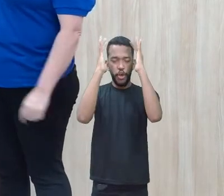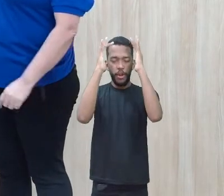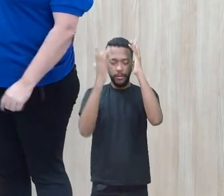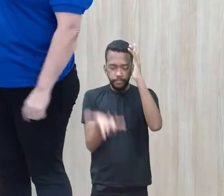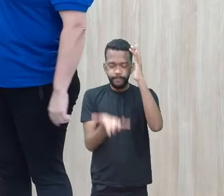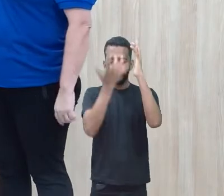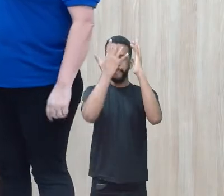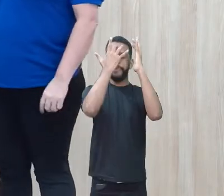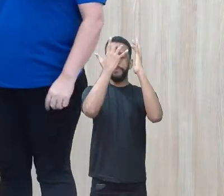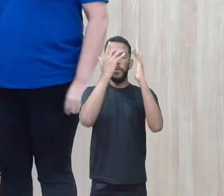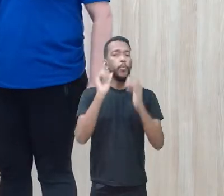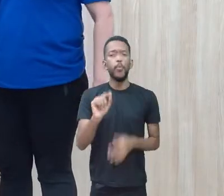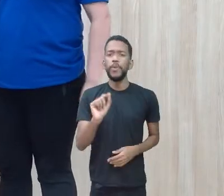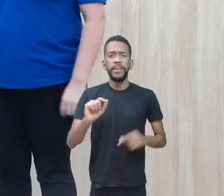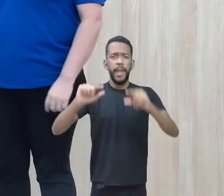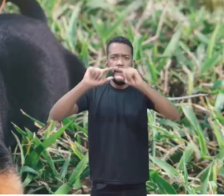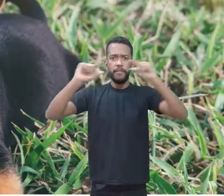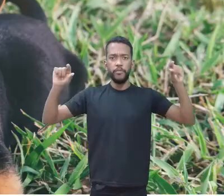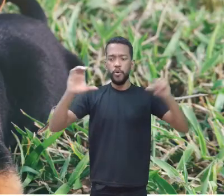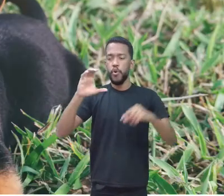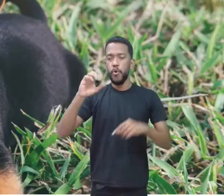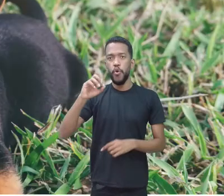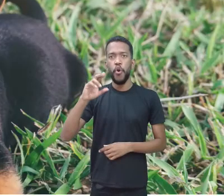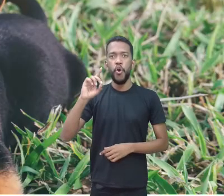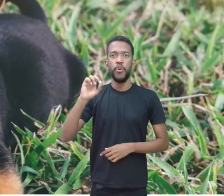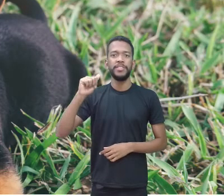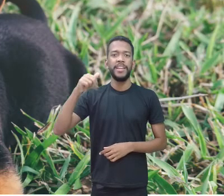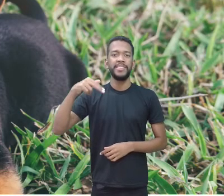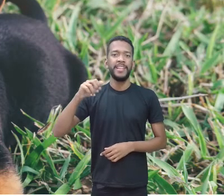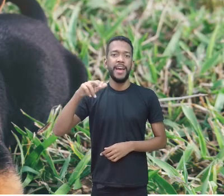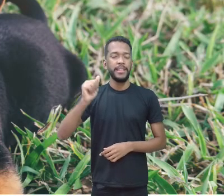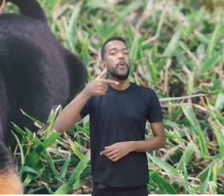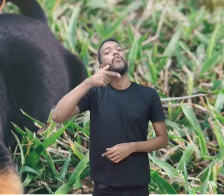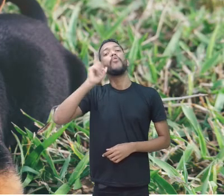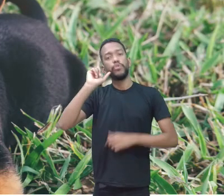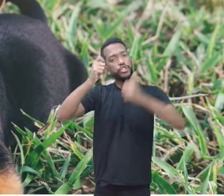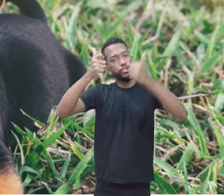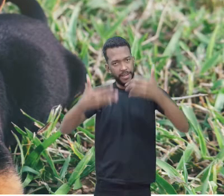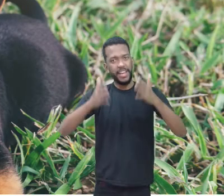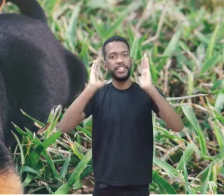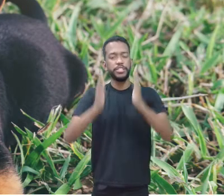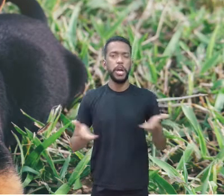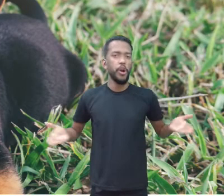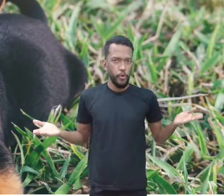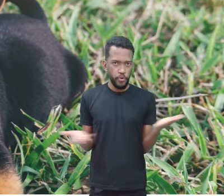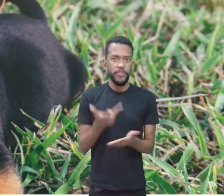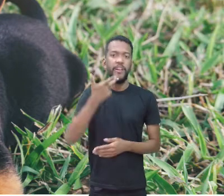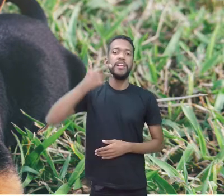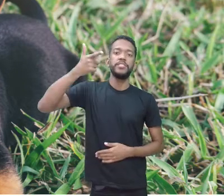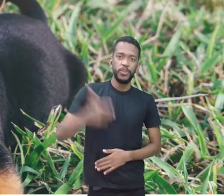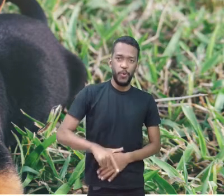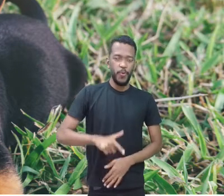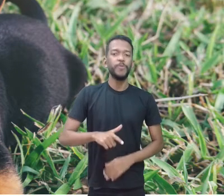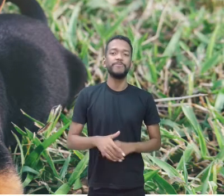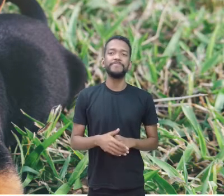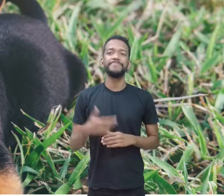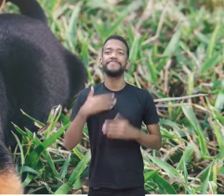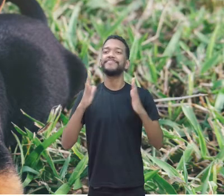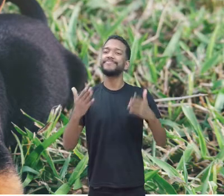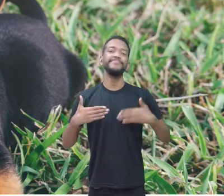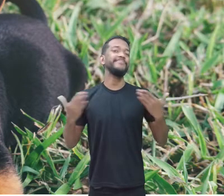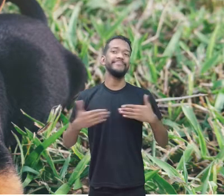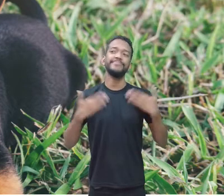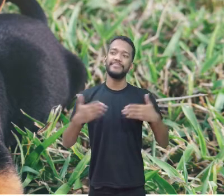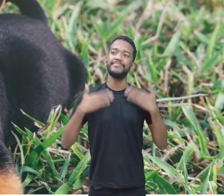que é oração coordenada. Então, falei ontem, estou repetindo hoje. Então, coloquei essa imagem aí para descontrair um